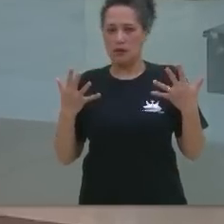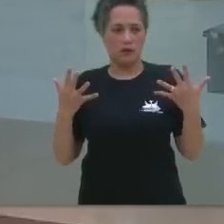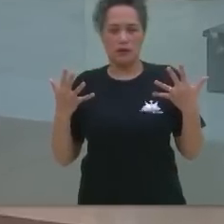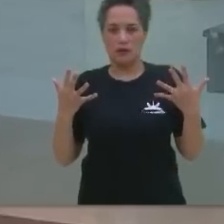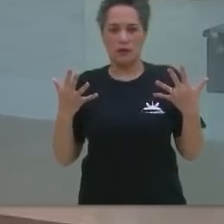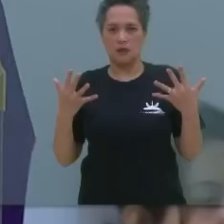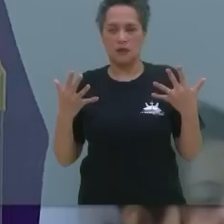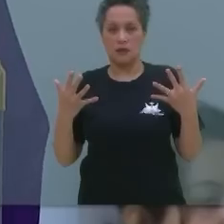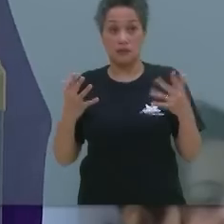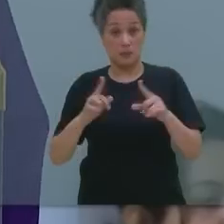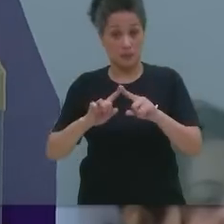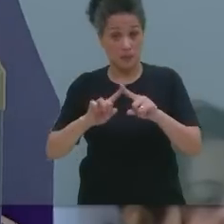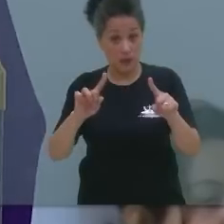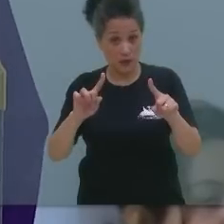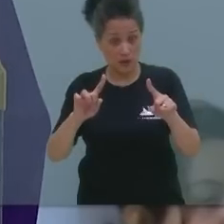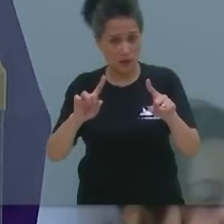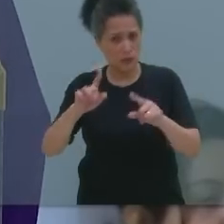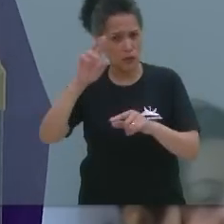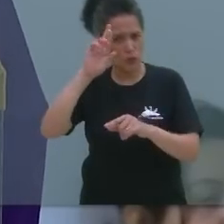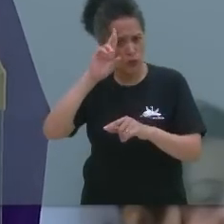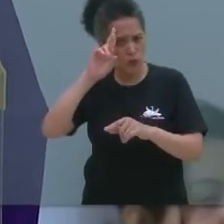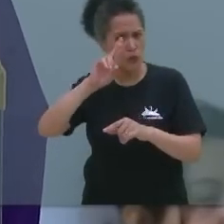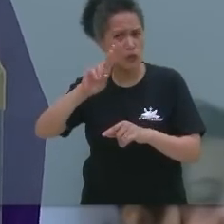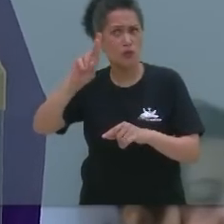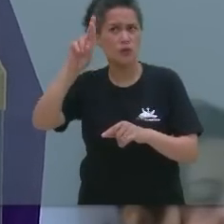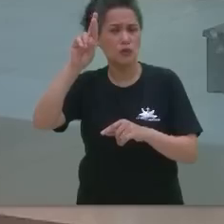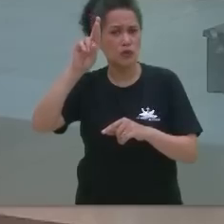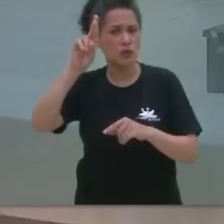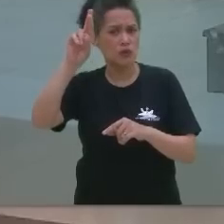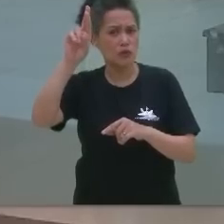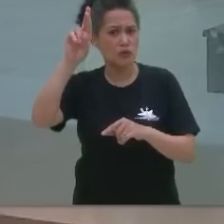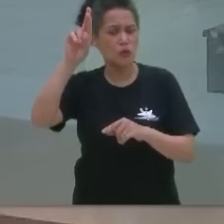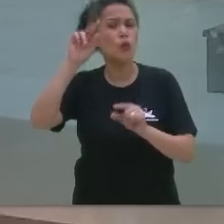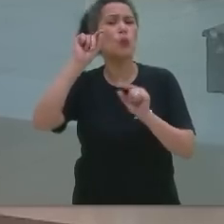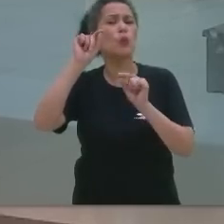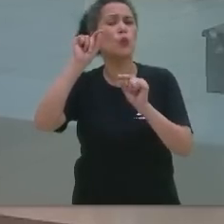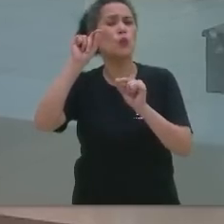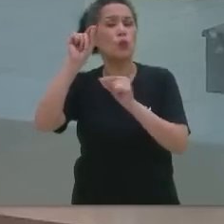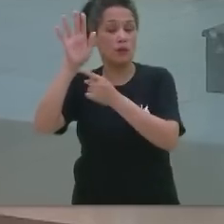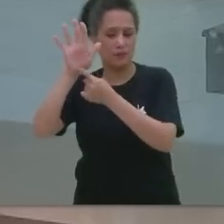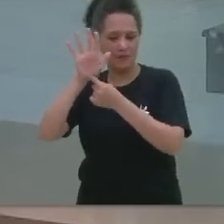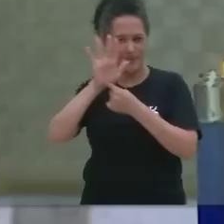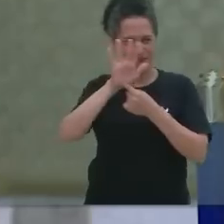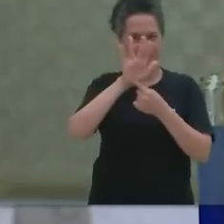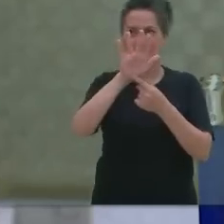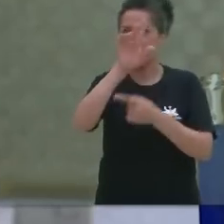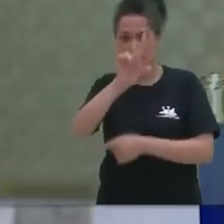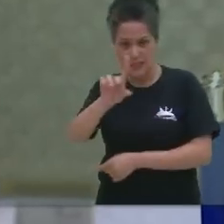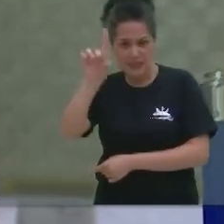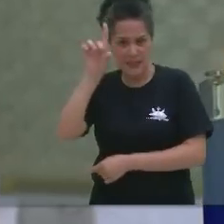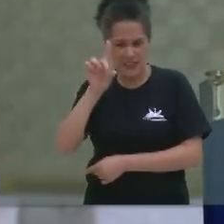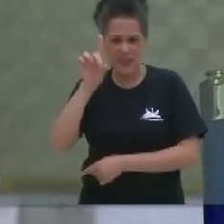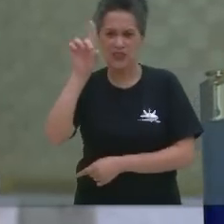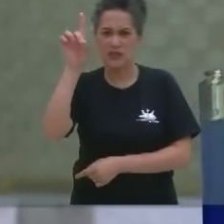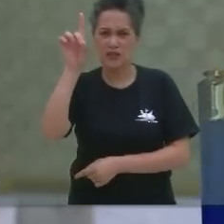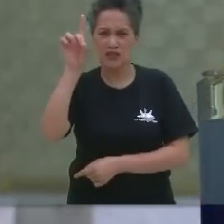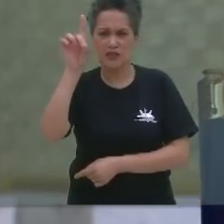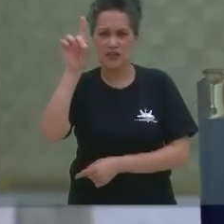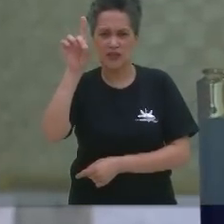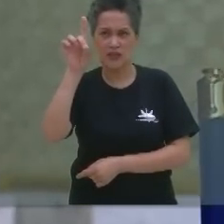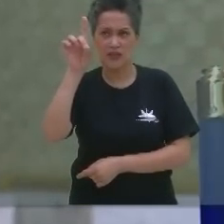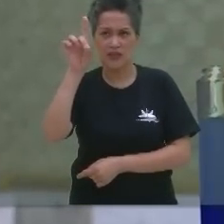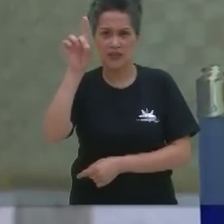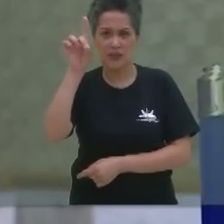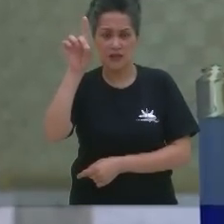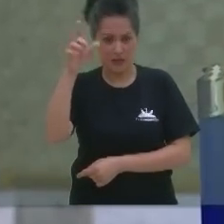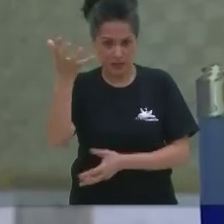Mas estaria nosso Senhor colocando um Deus que quer que sejamos pegos de surpresa?